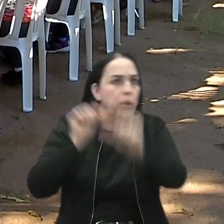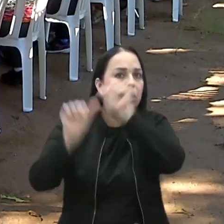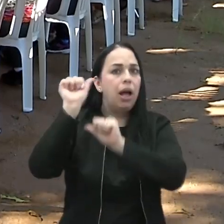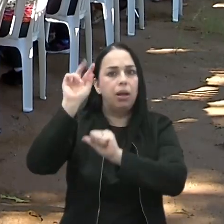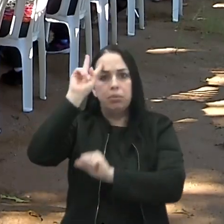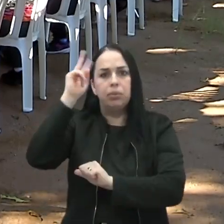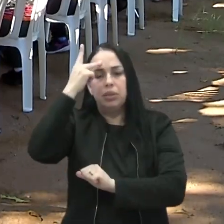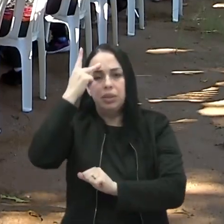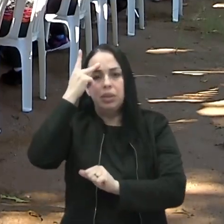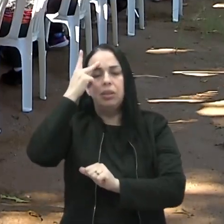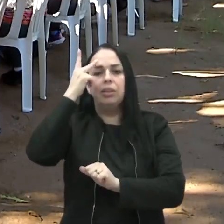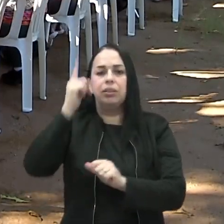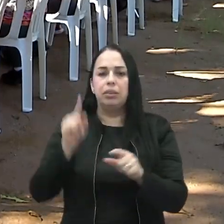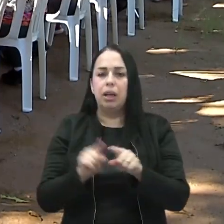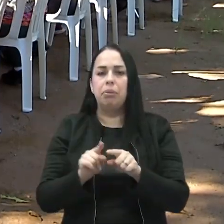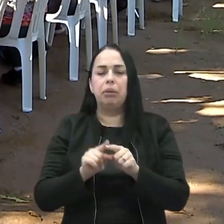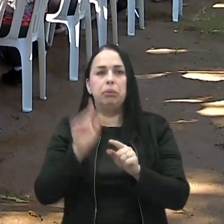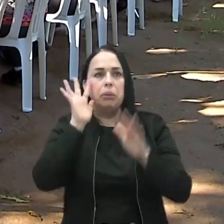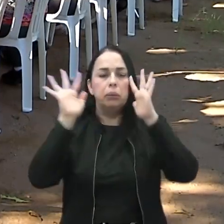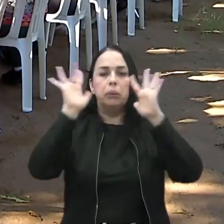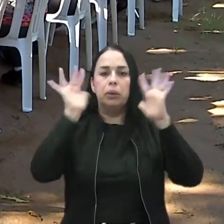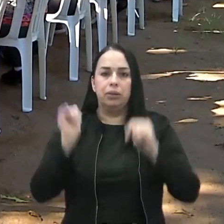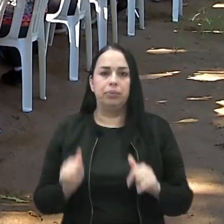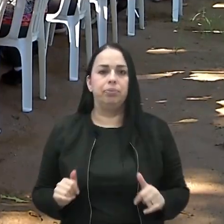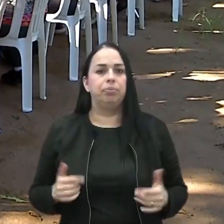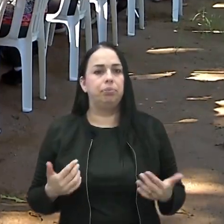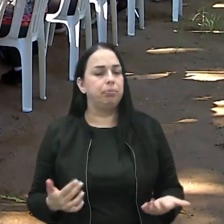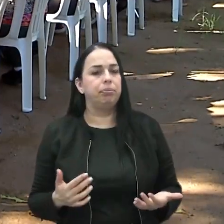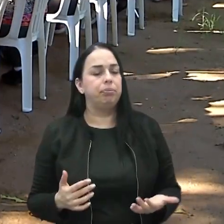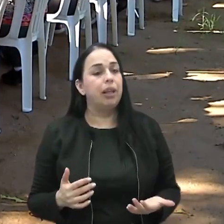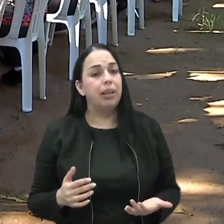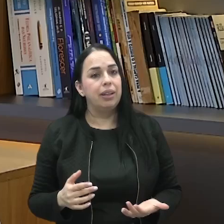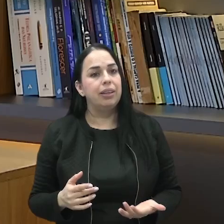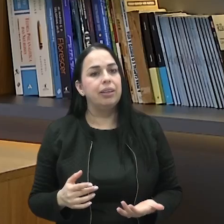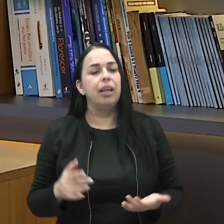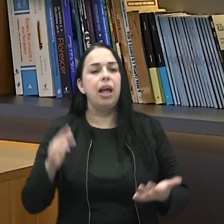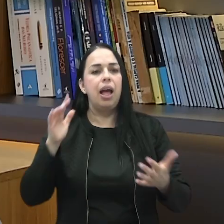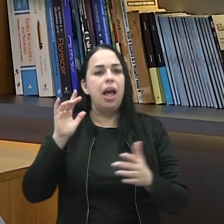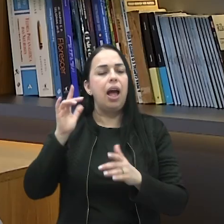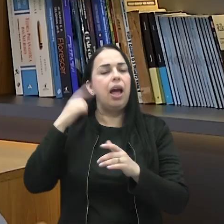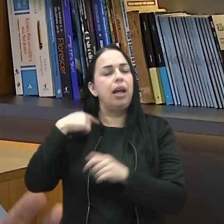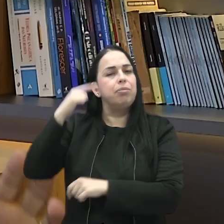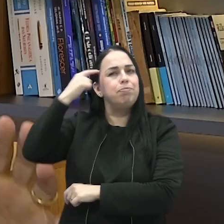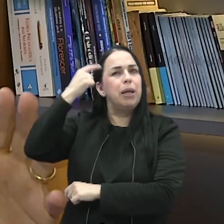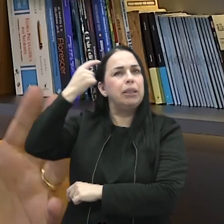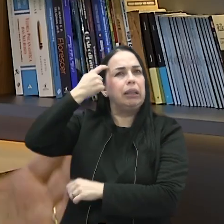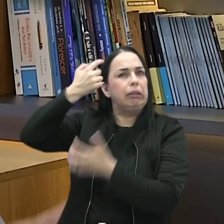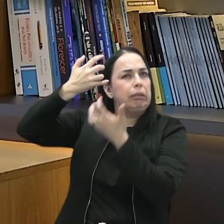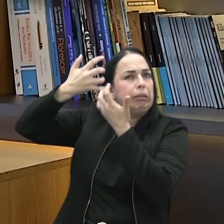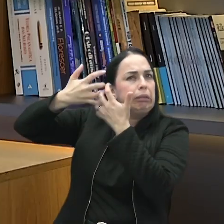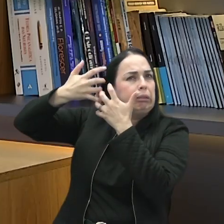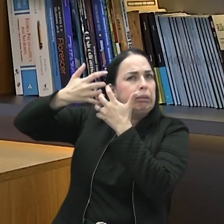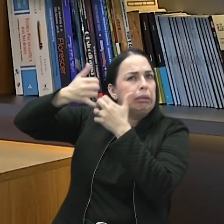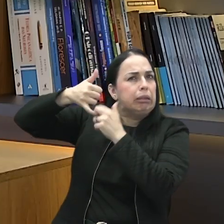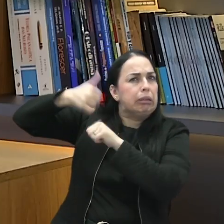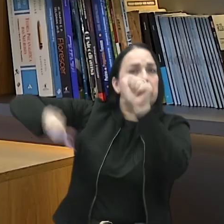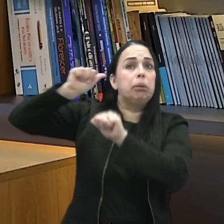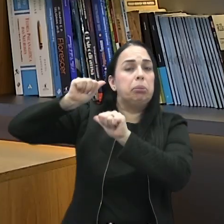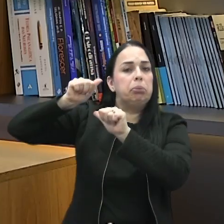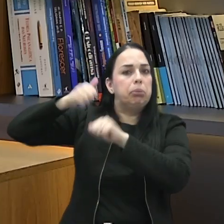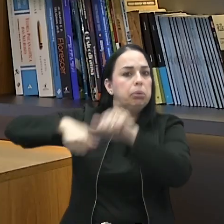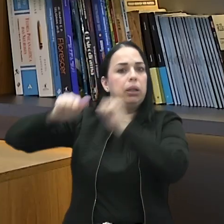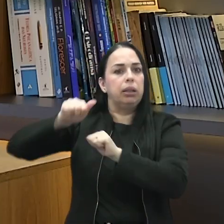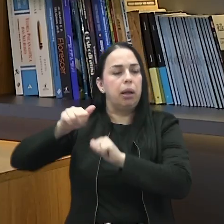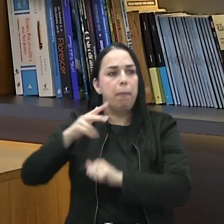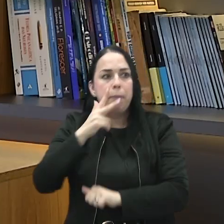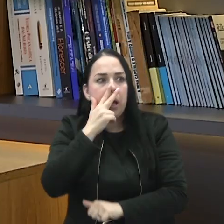partir de alterações de pensamentos, delírios e alucinações. Delírio, o que é o delírio? É um distúrbio do pensamento onde a